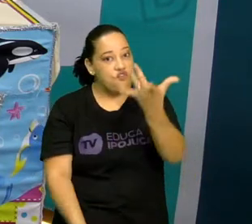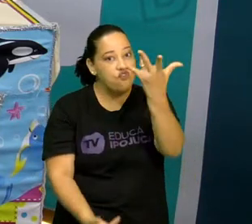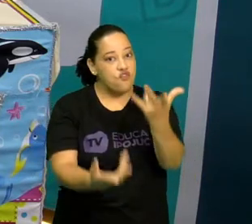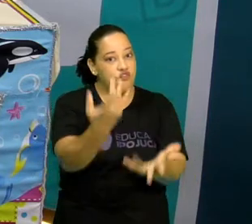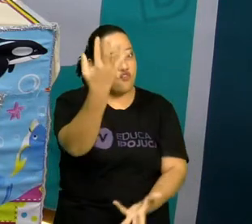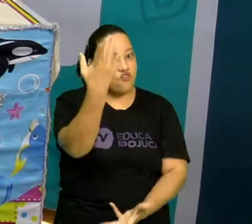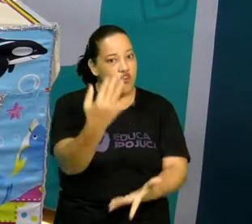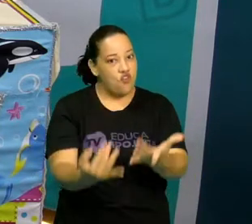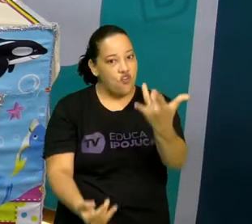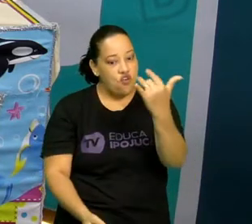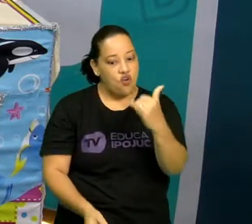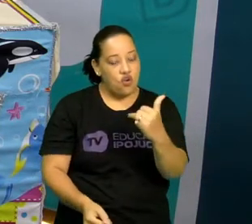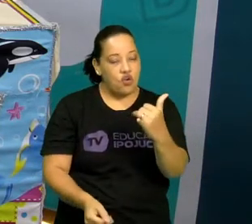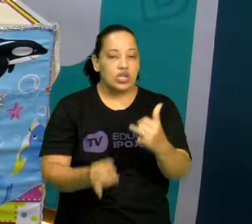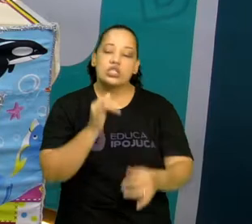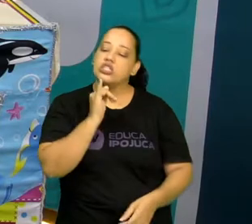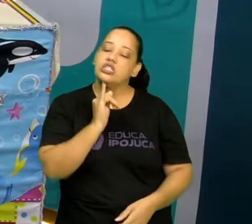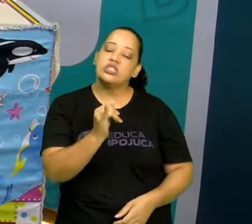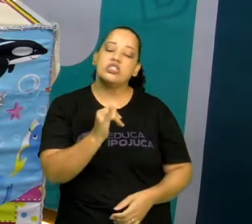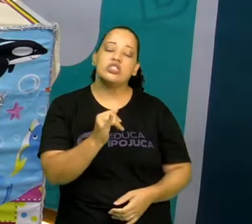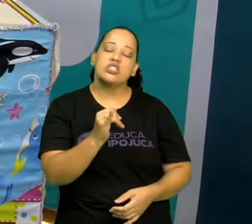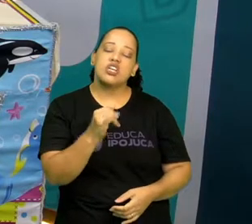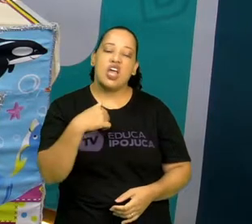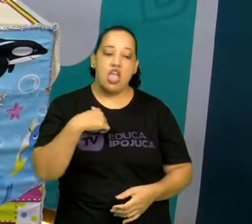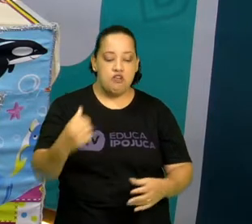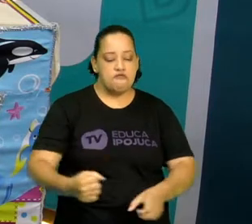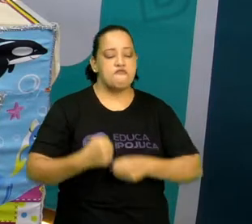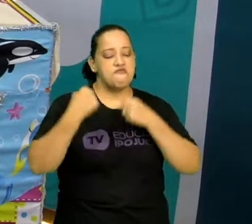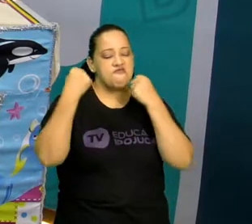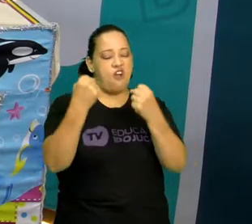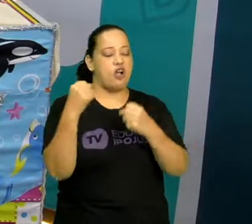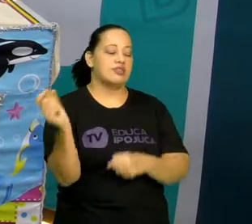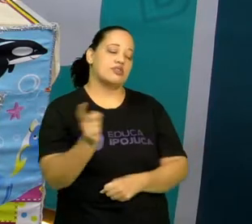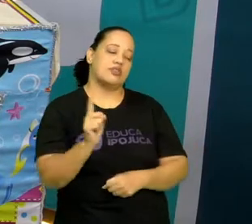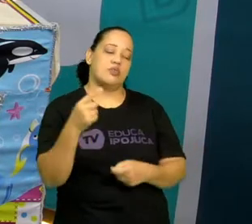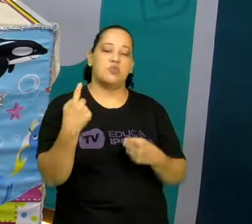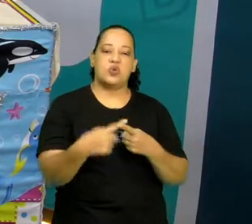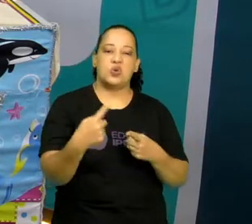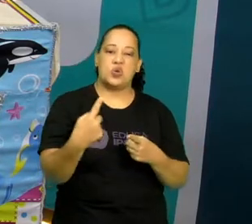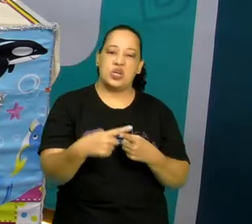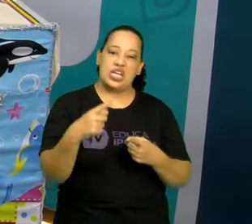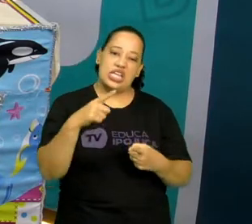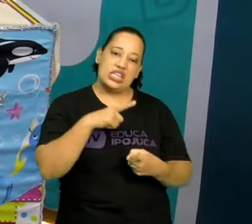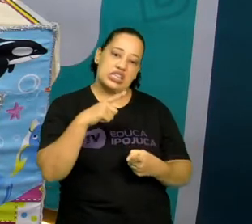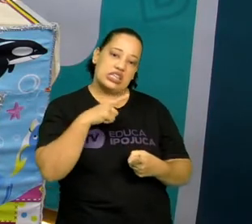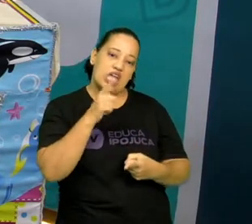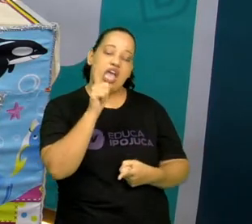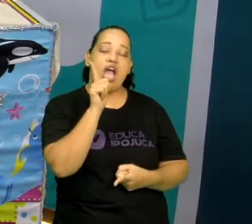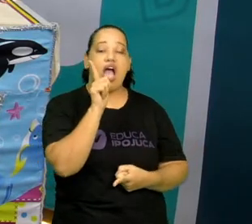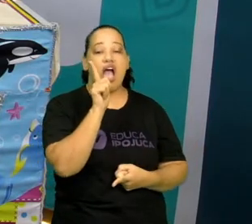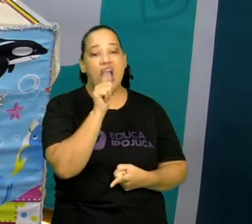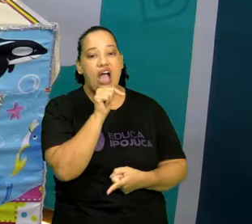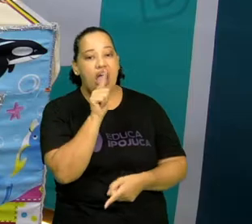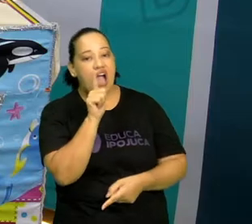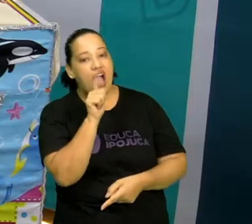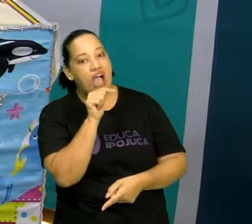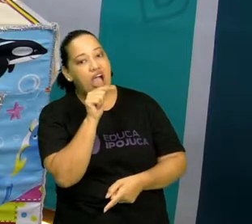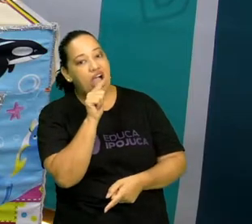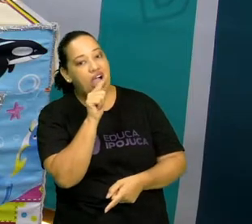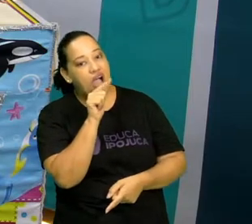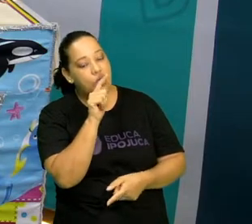que não é tão forte. Não pode soltar o pé da formiguinha. Porque vem a água